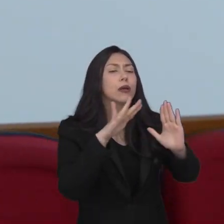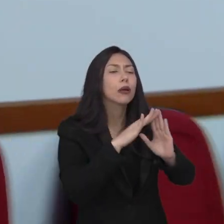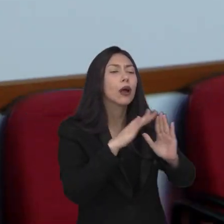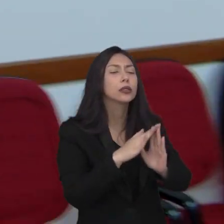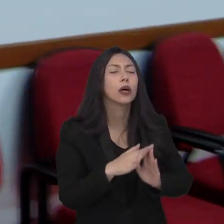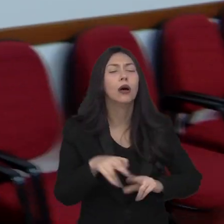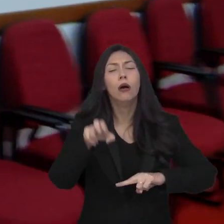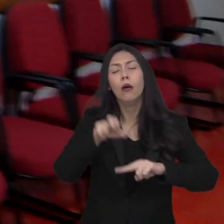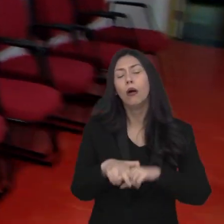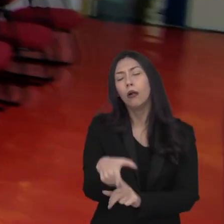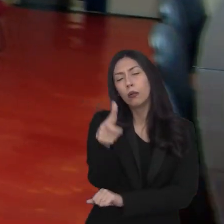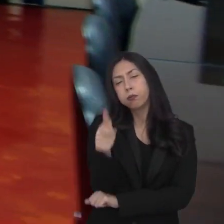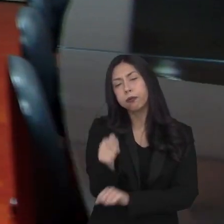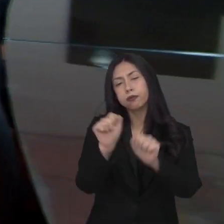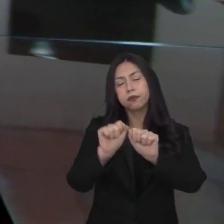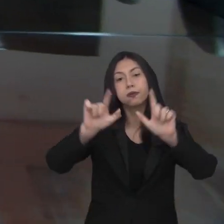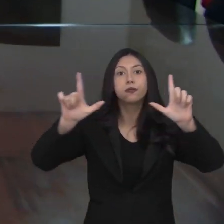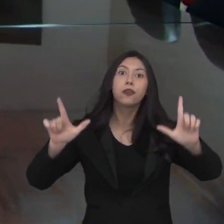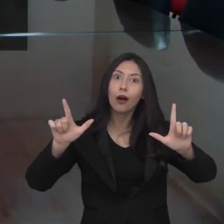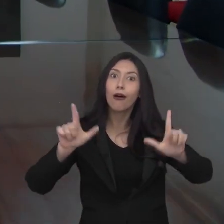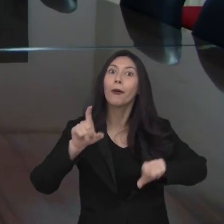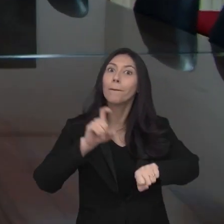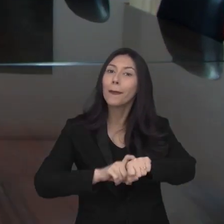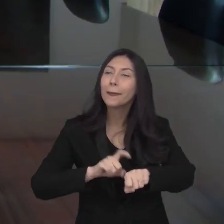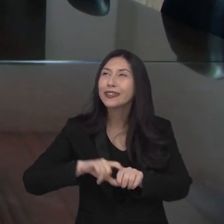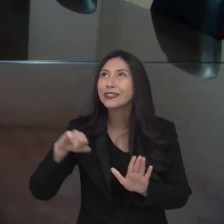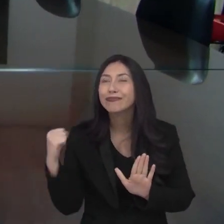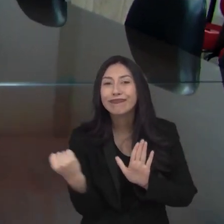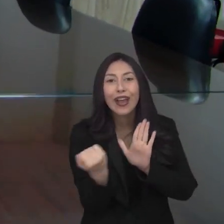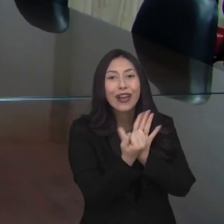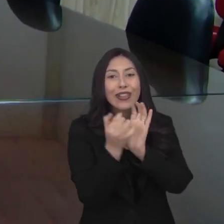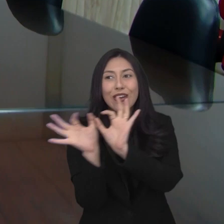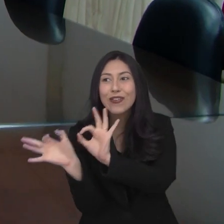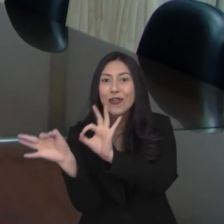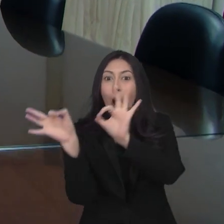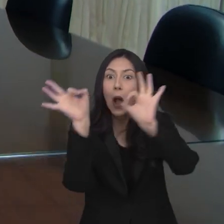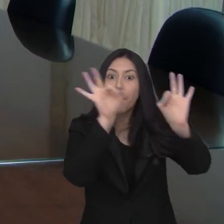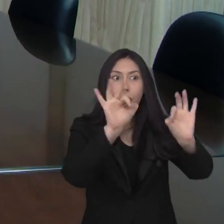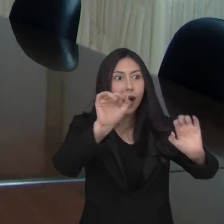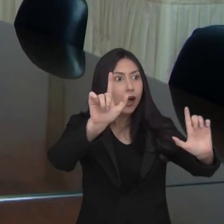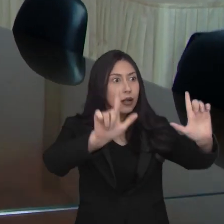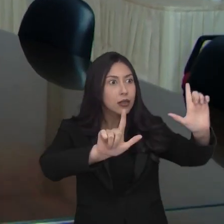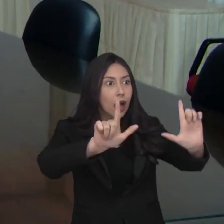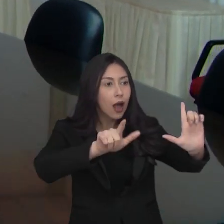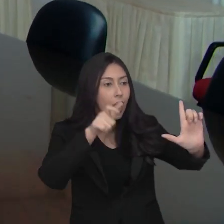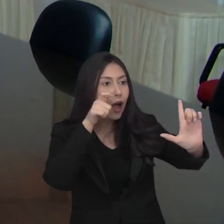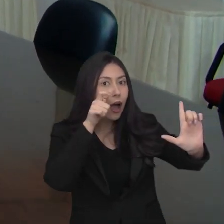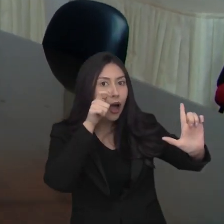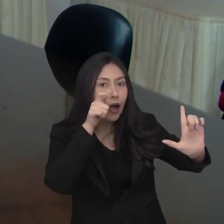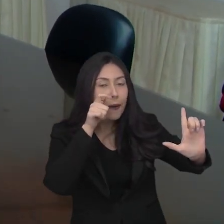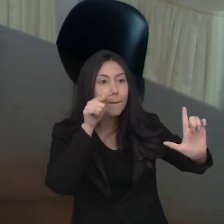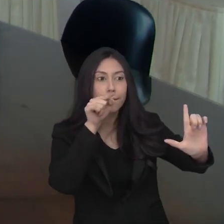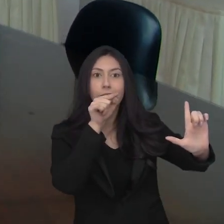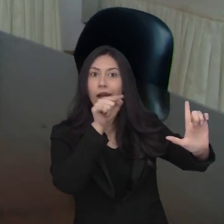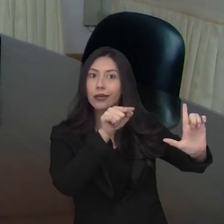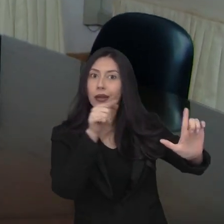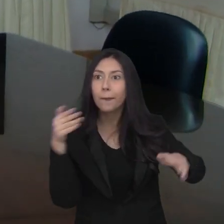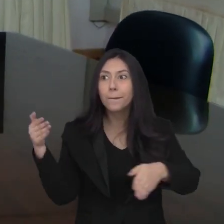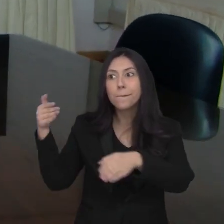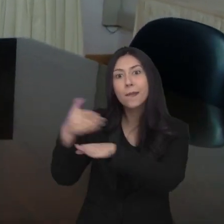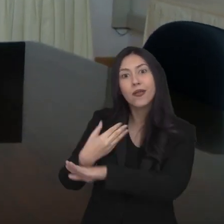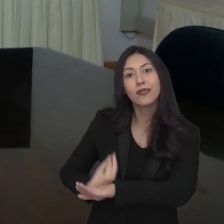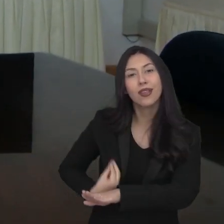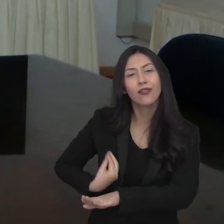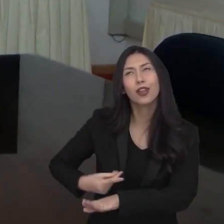em casa e a primeira coisa que fez foi ligar a televisão? Quantos momentos marcantes você acompanhou por meio dessa telinha? É que a televisão